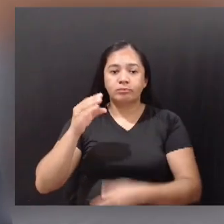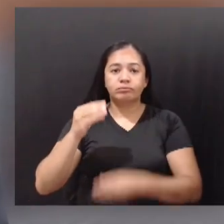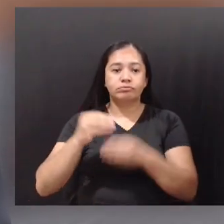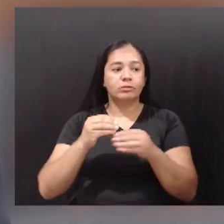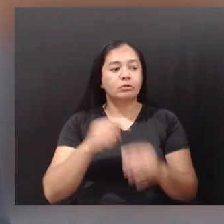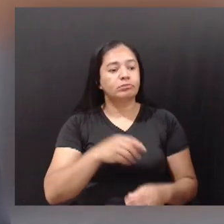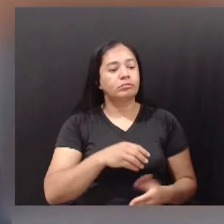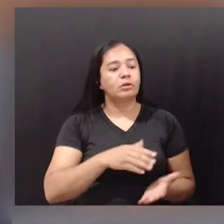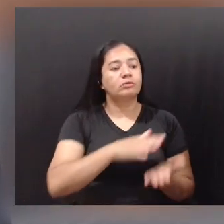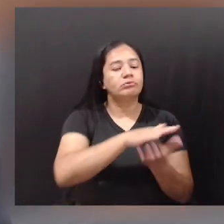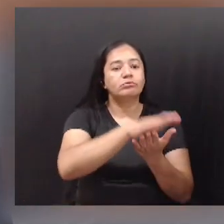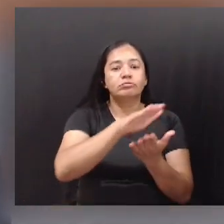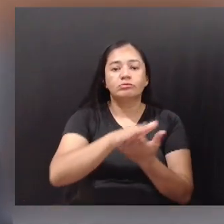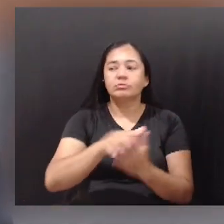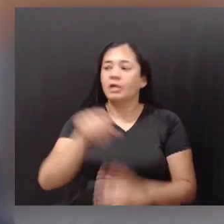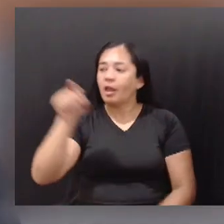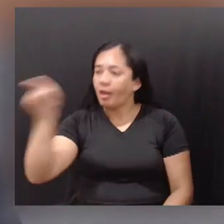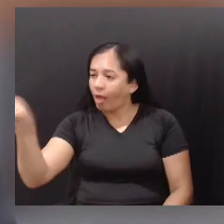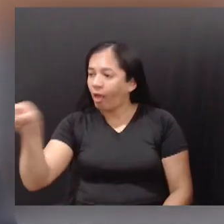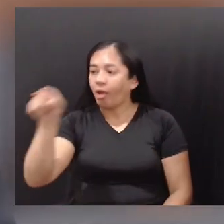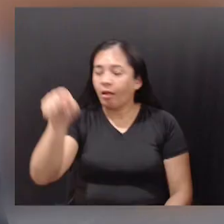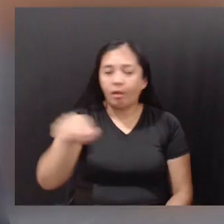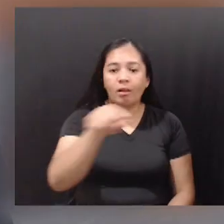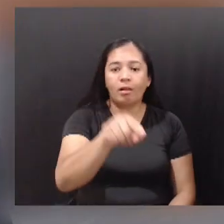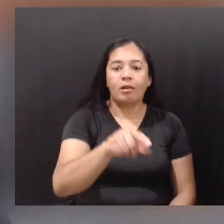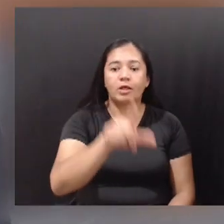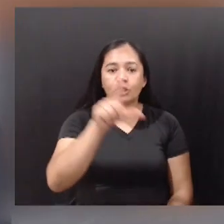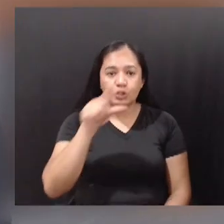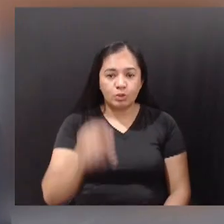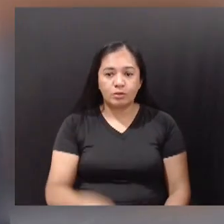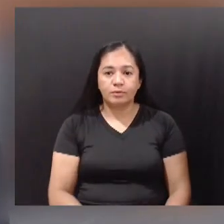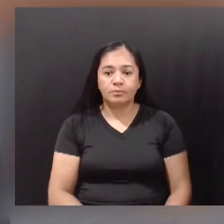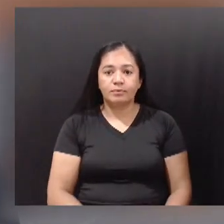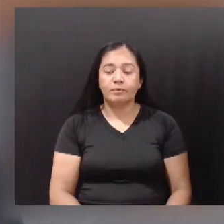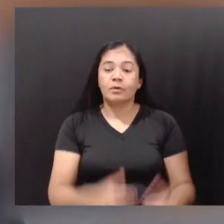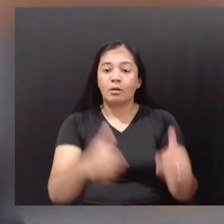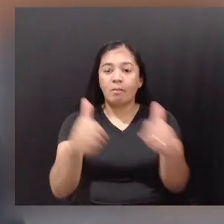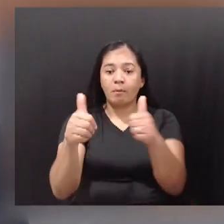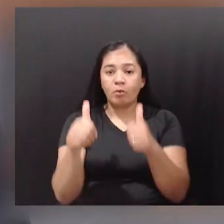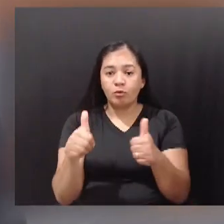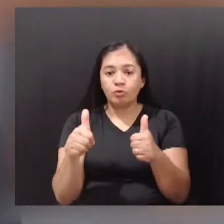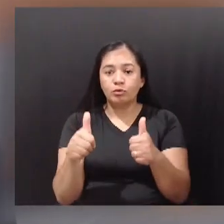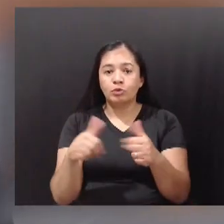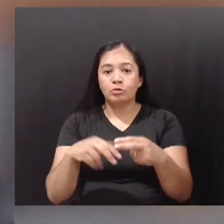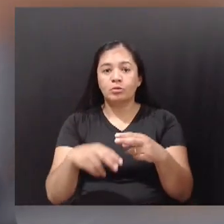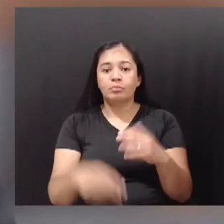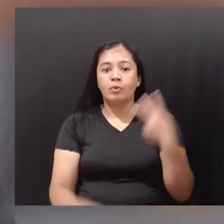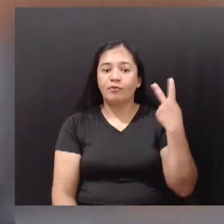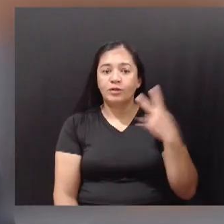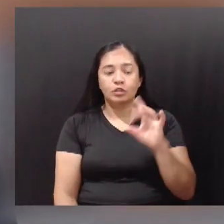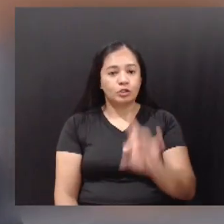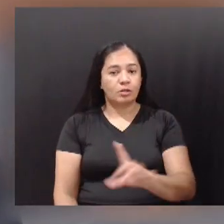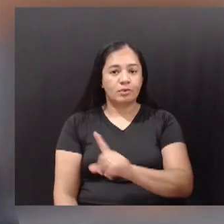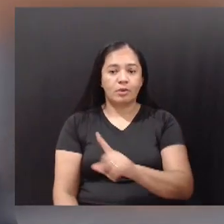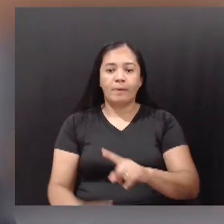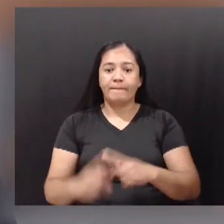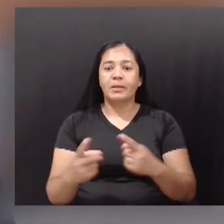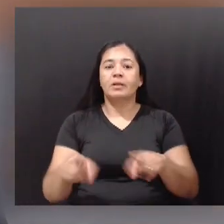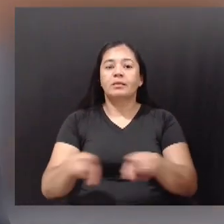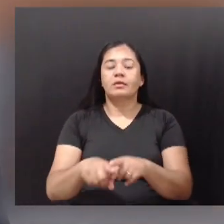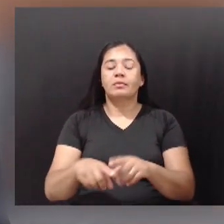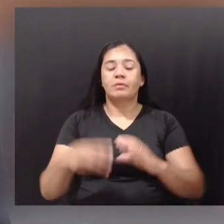colocado naquele local. Então eu acho que ela é benéfica não só para os vereadores, mas também para o município e para a população, que